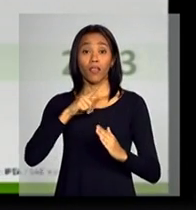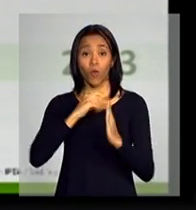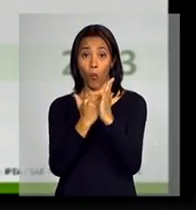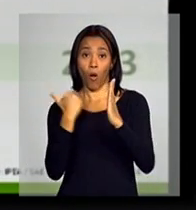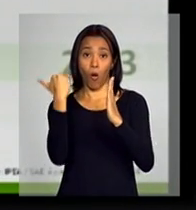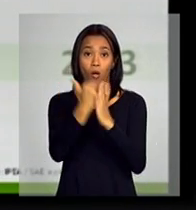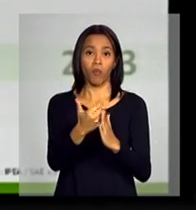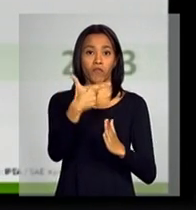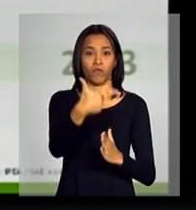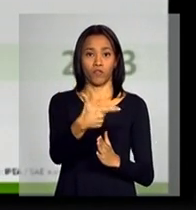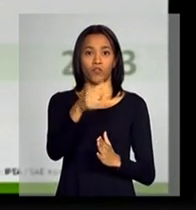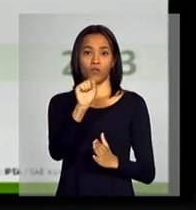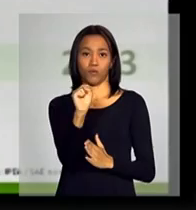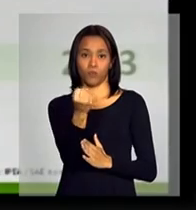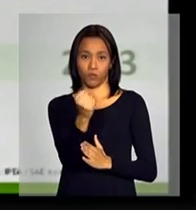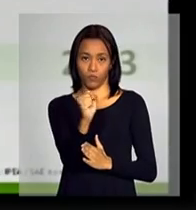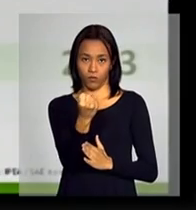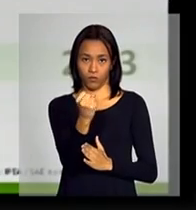28